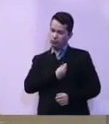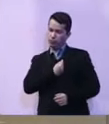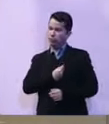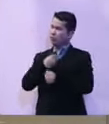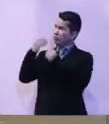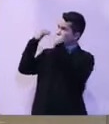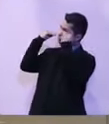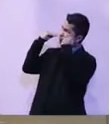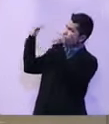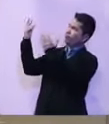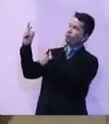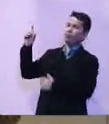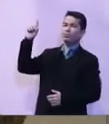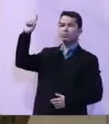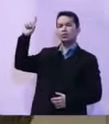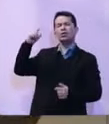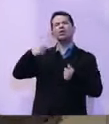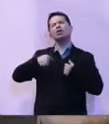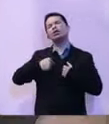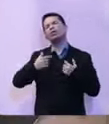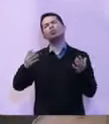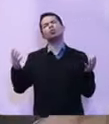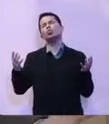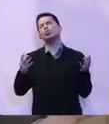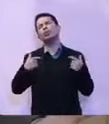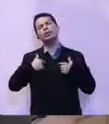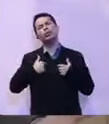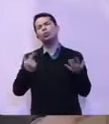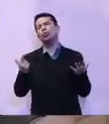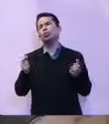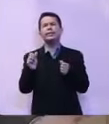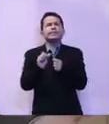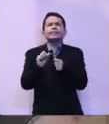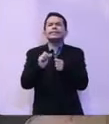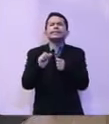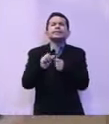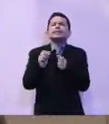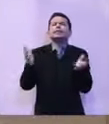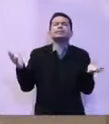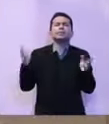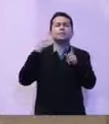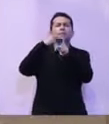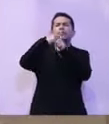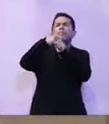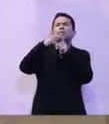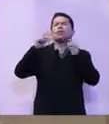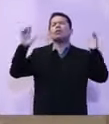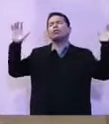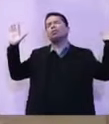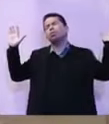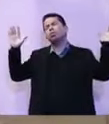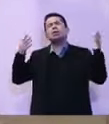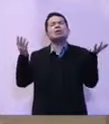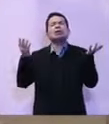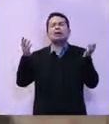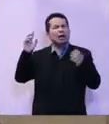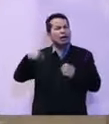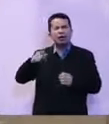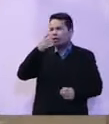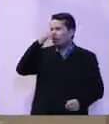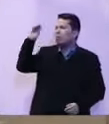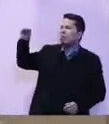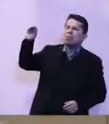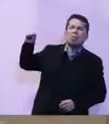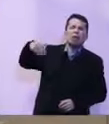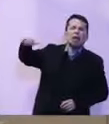vida, então o que resta do sacrifício de Jesus para nós? Se deliberadamente a gente quer fazer do